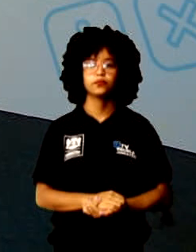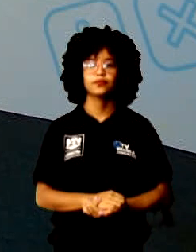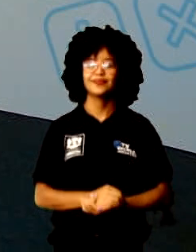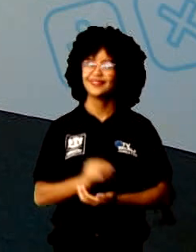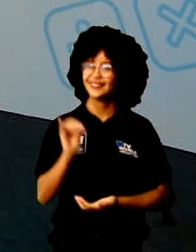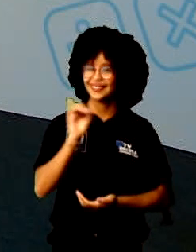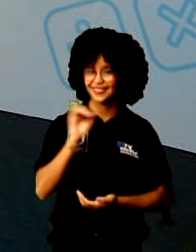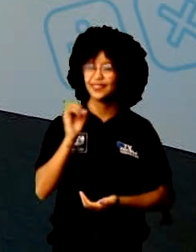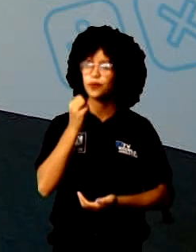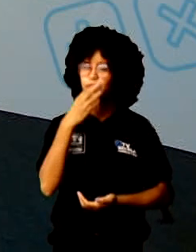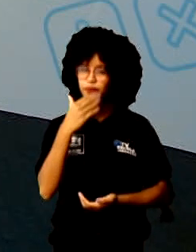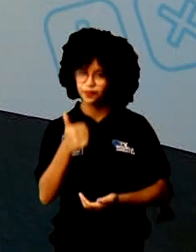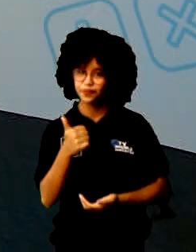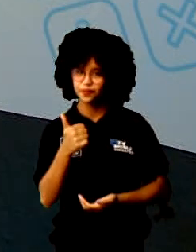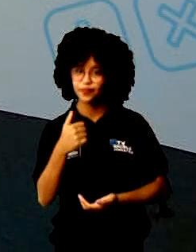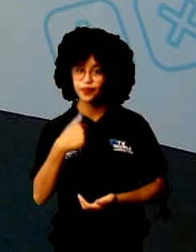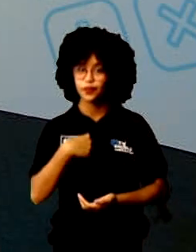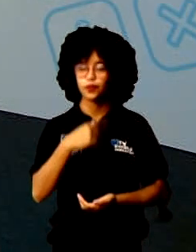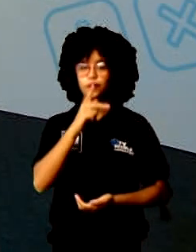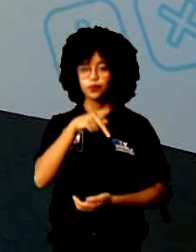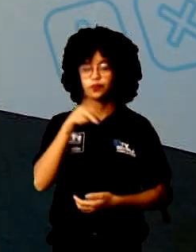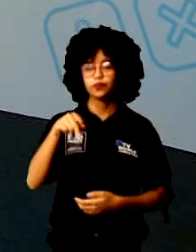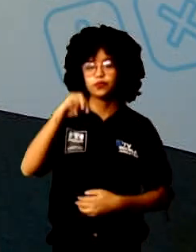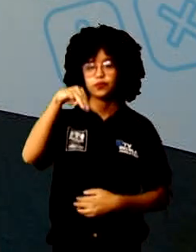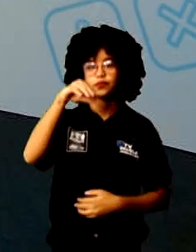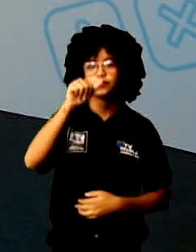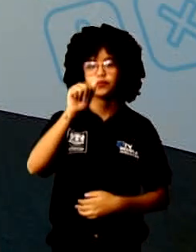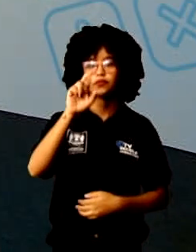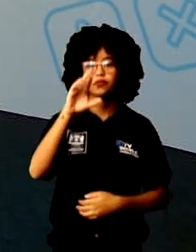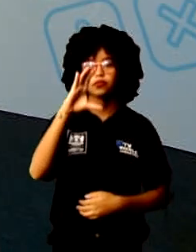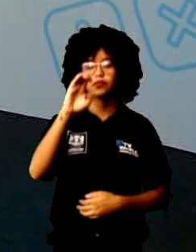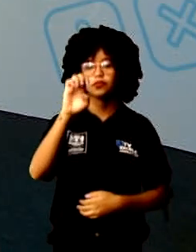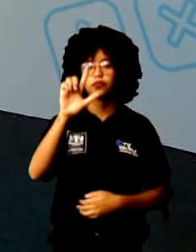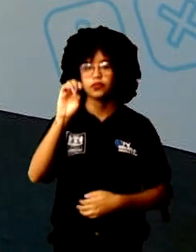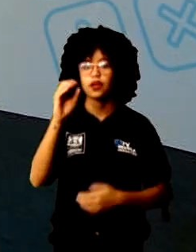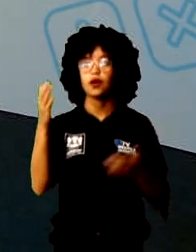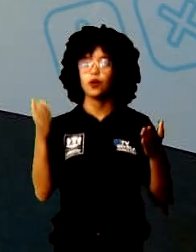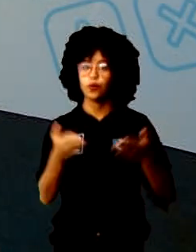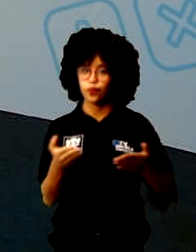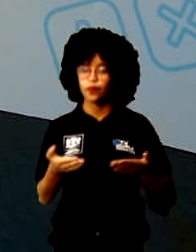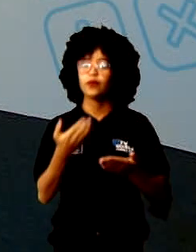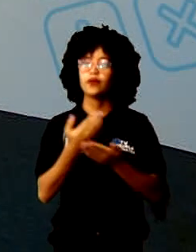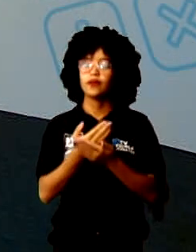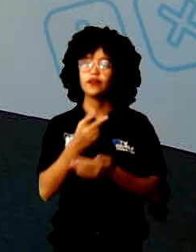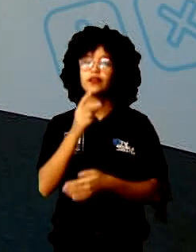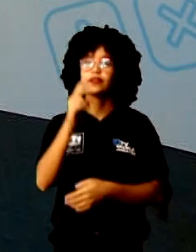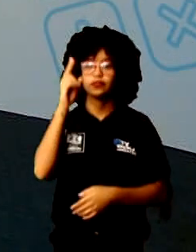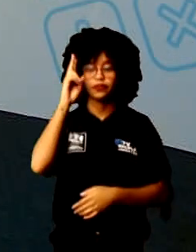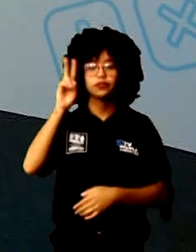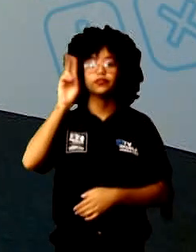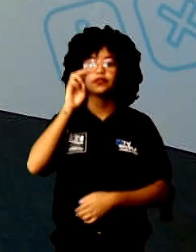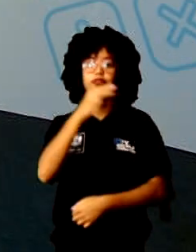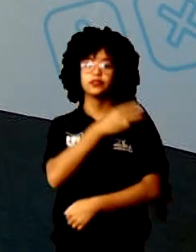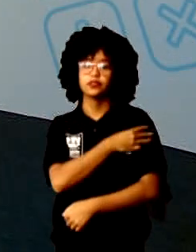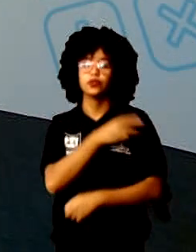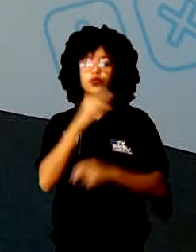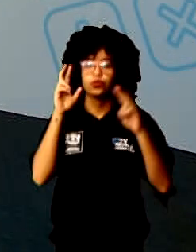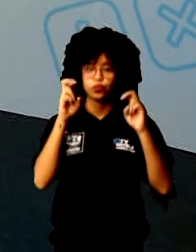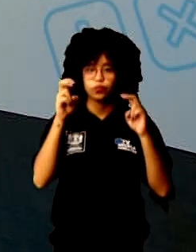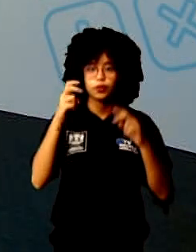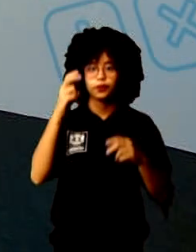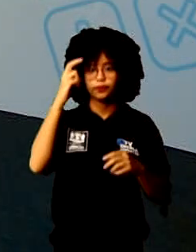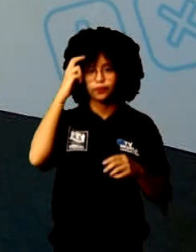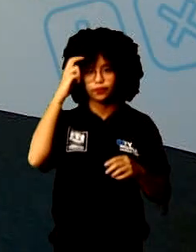Oi Oi gente tudo bem eu sou professor Marcelo vamos para a nossa aula de história para o terceiro ano que será sobre